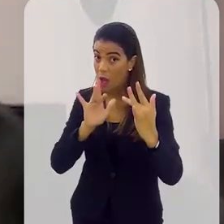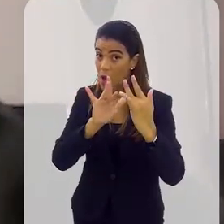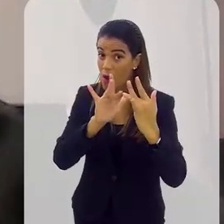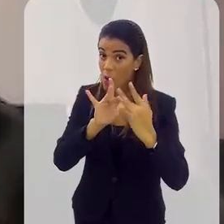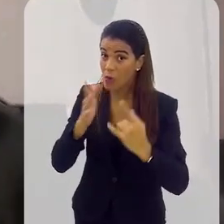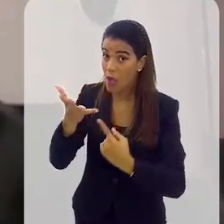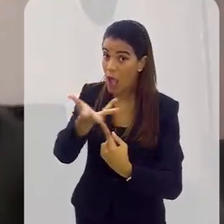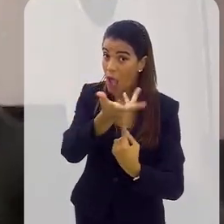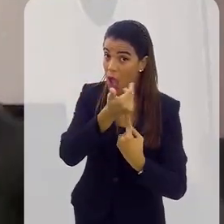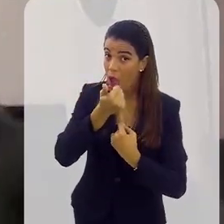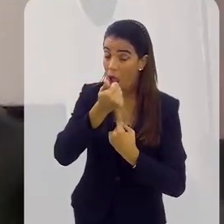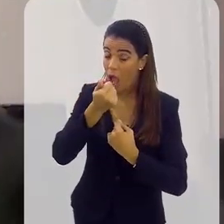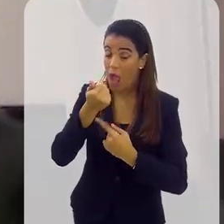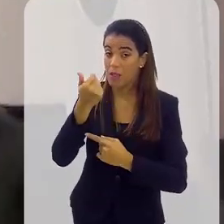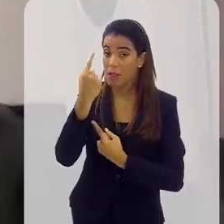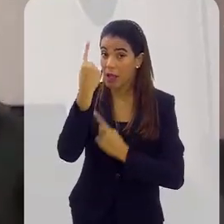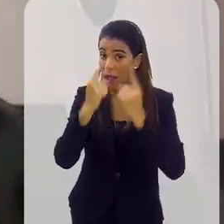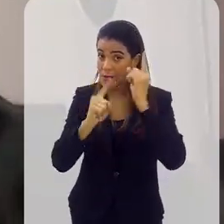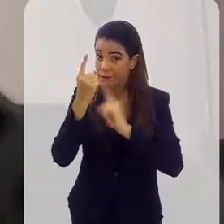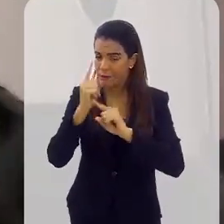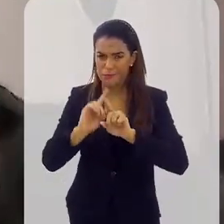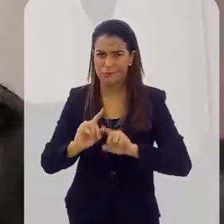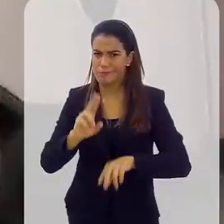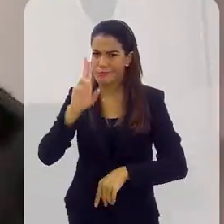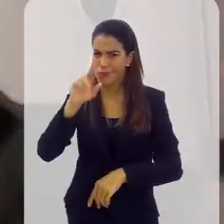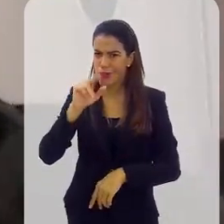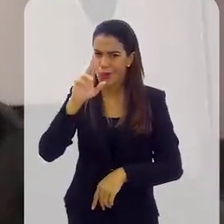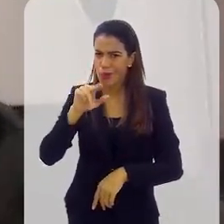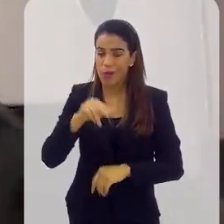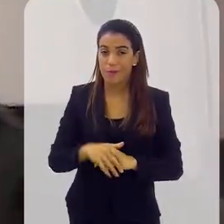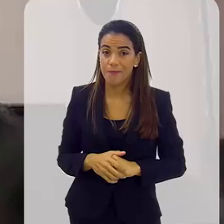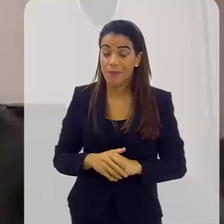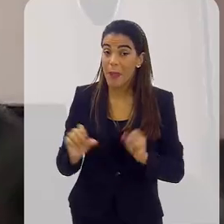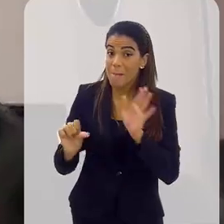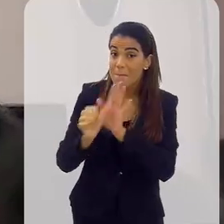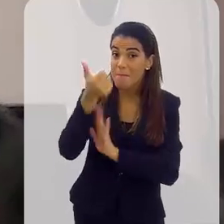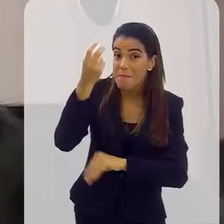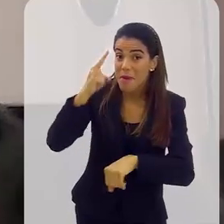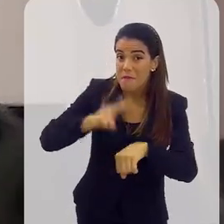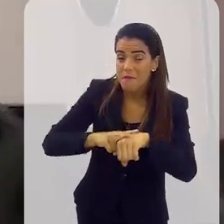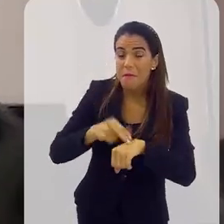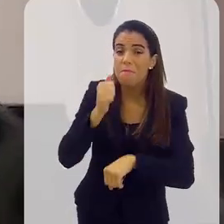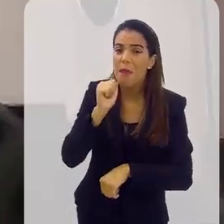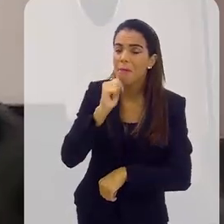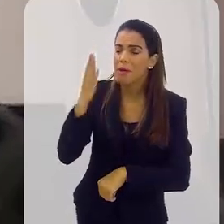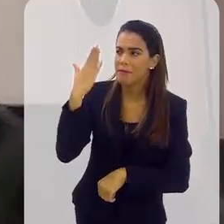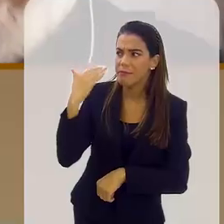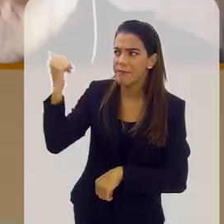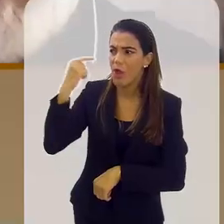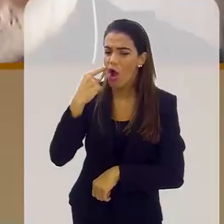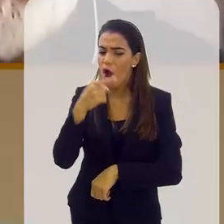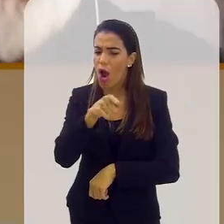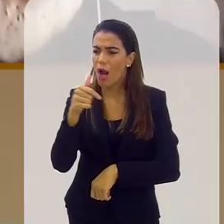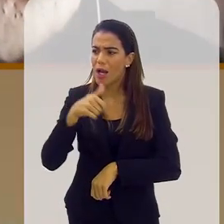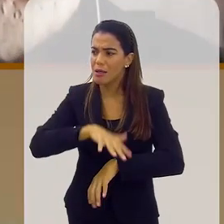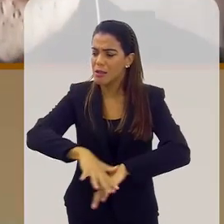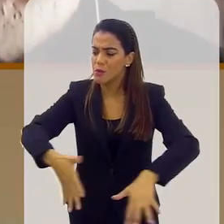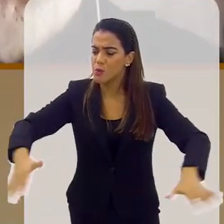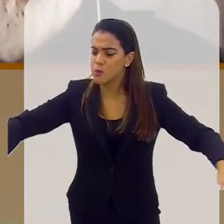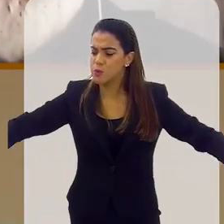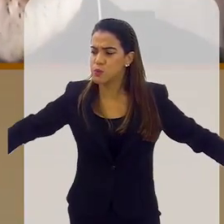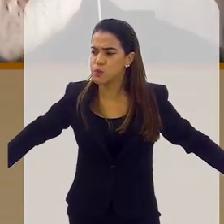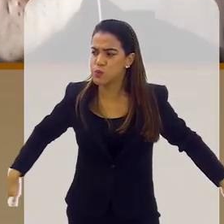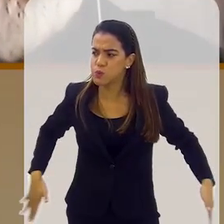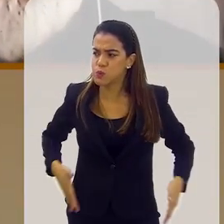contato nenhum com a arte carnavalesca. O mais perto que eu cheguei do carnaval foi quando minha mãe me chamou e falou: Mauro, olha essas baianas